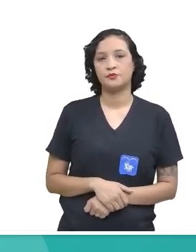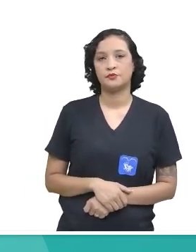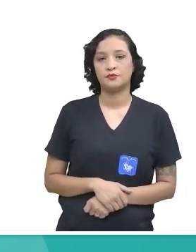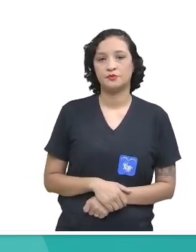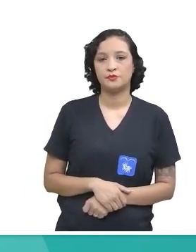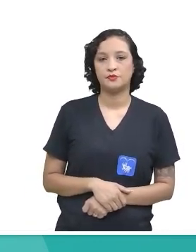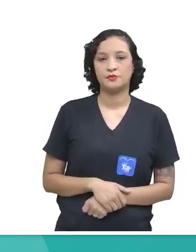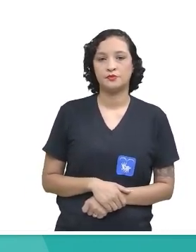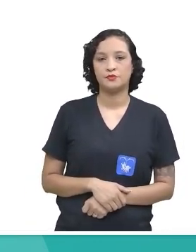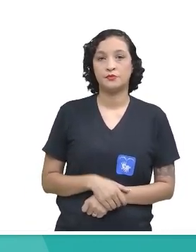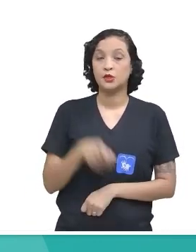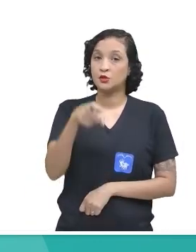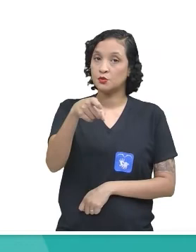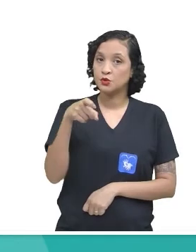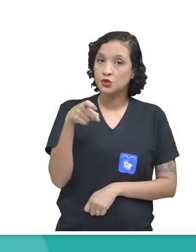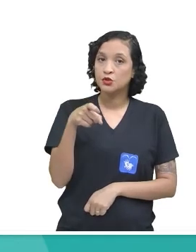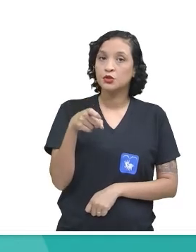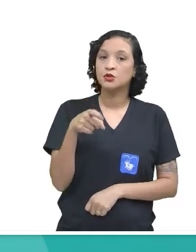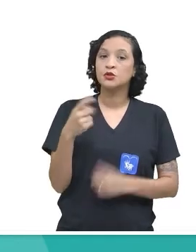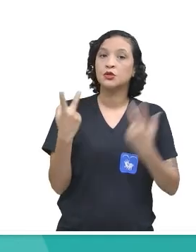E esse resultado vai ser